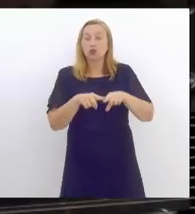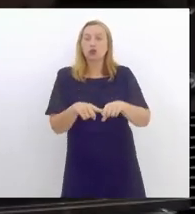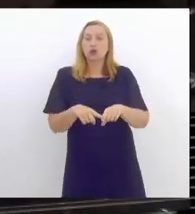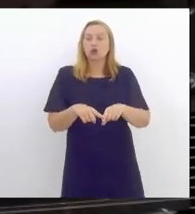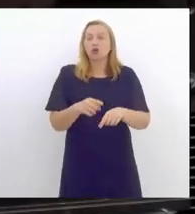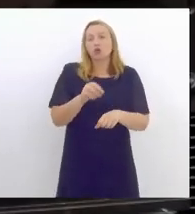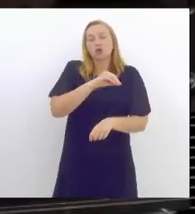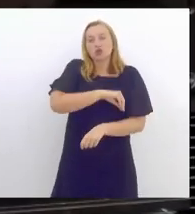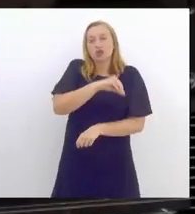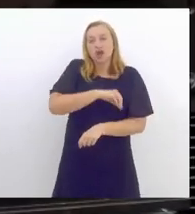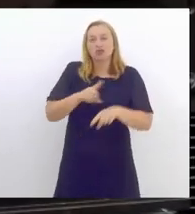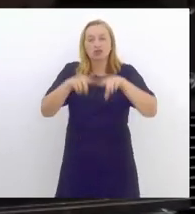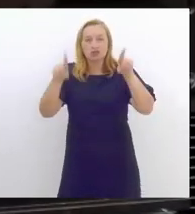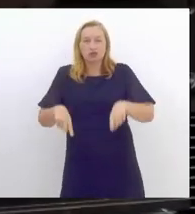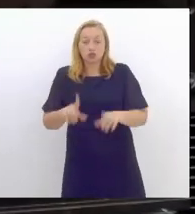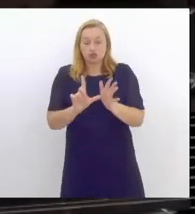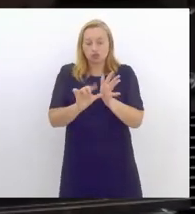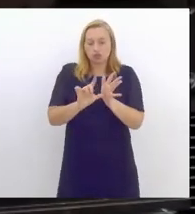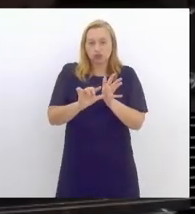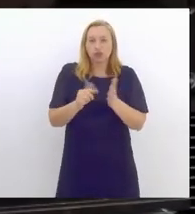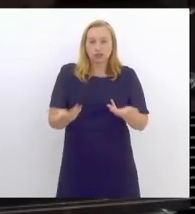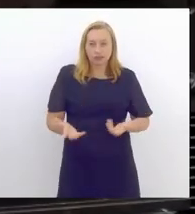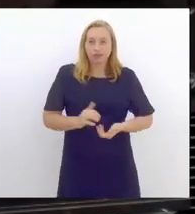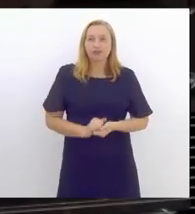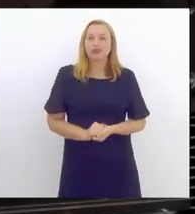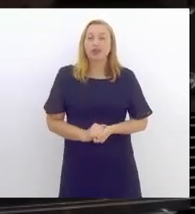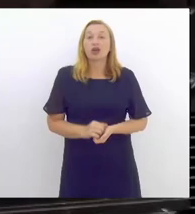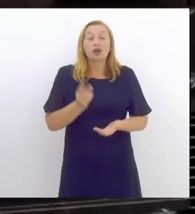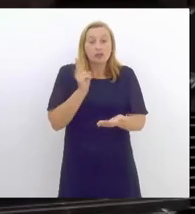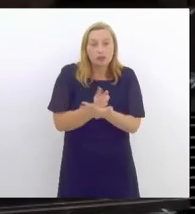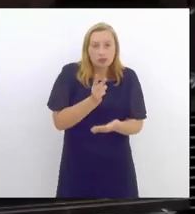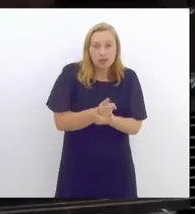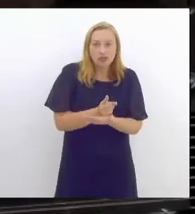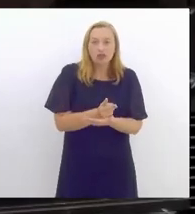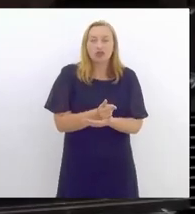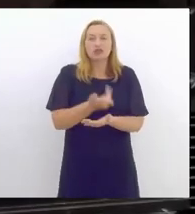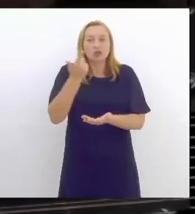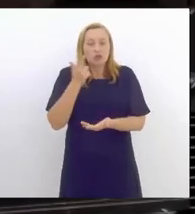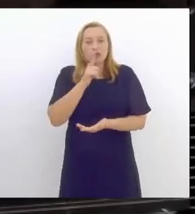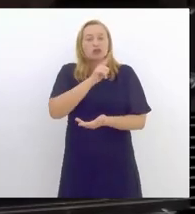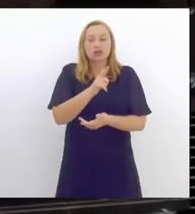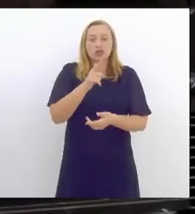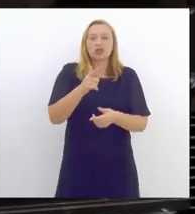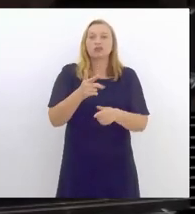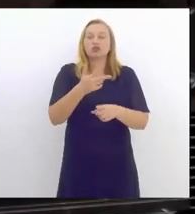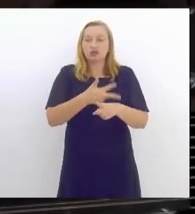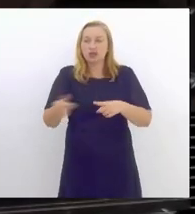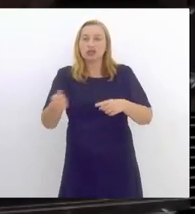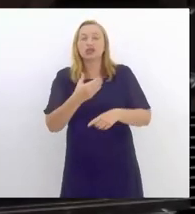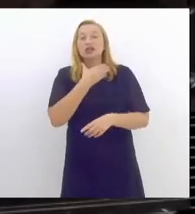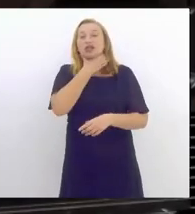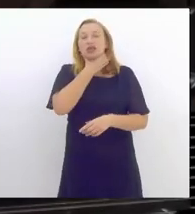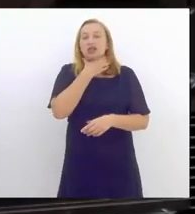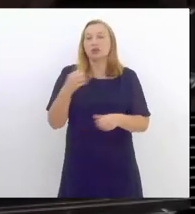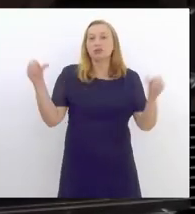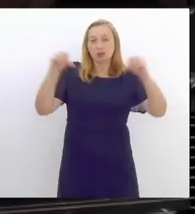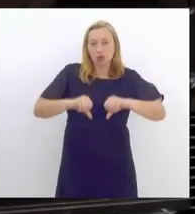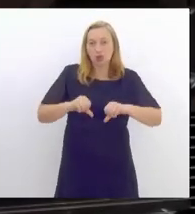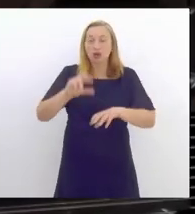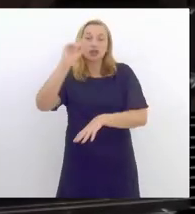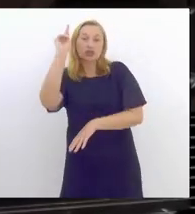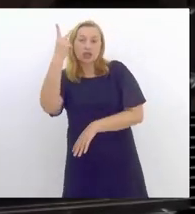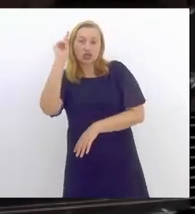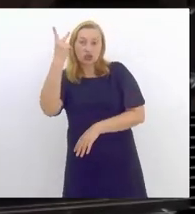iminência de atrasar. Ainda assim, sobrevivemos à pior crise da história, quando o déficit nas contas